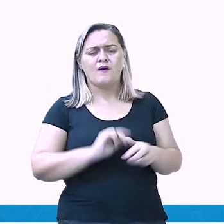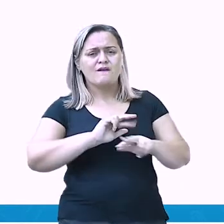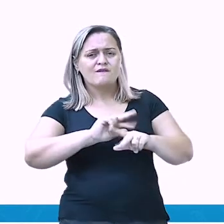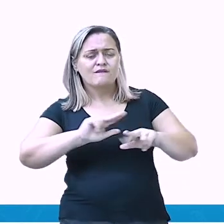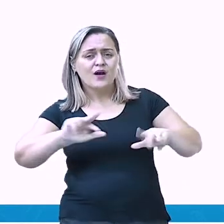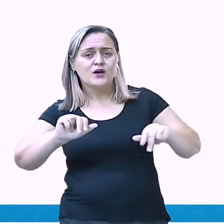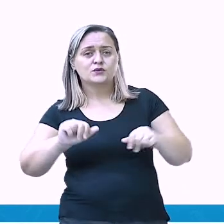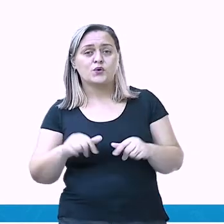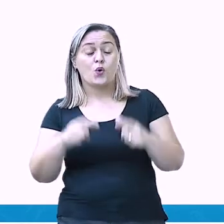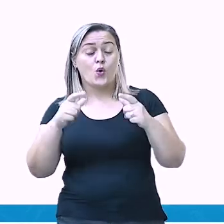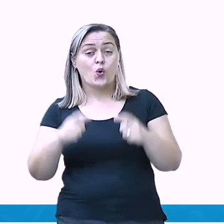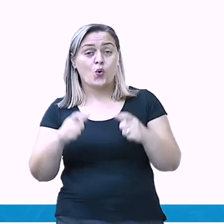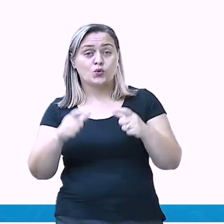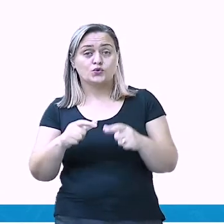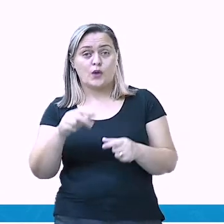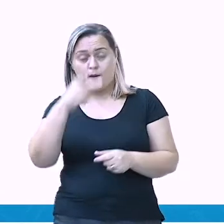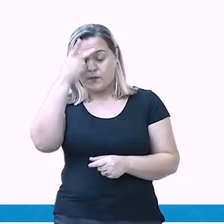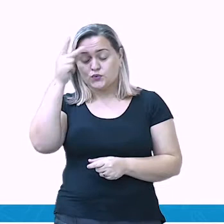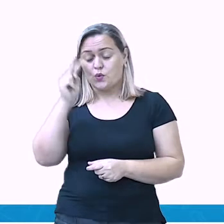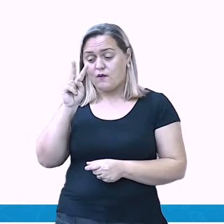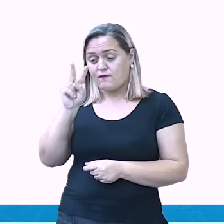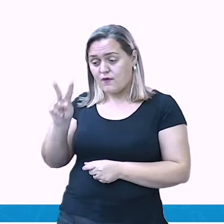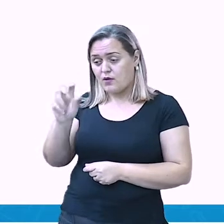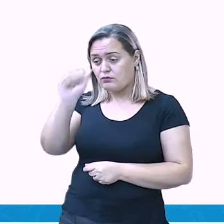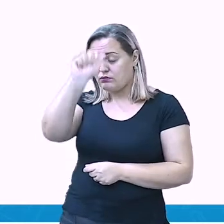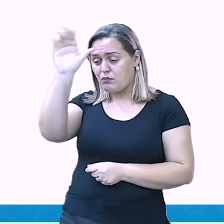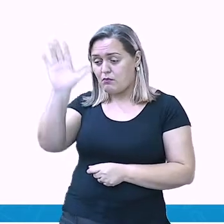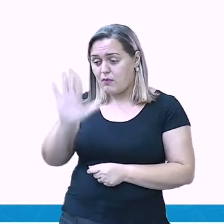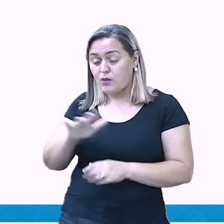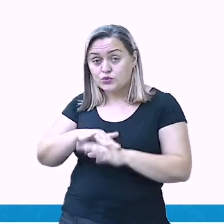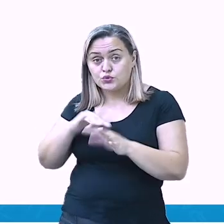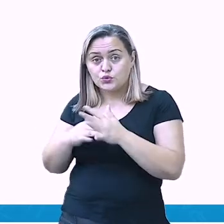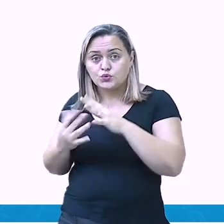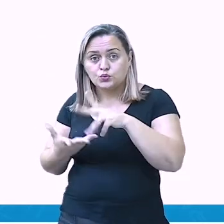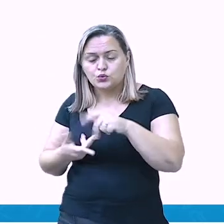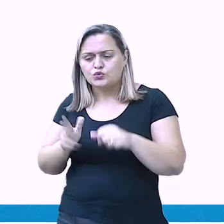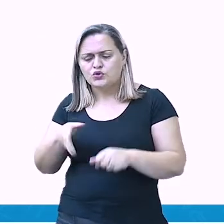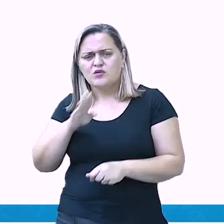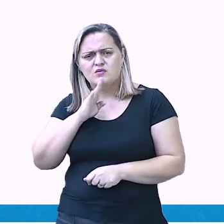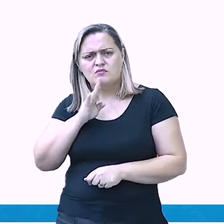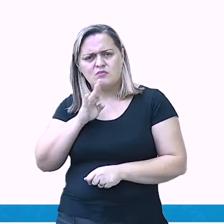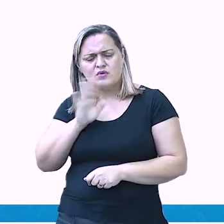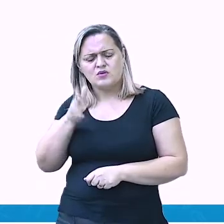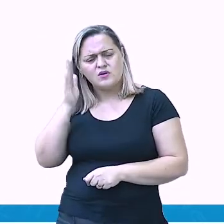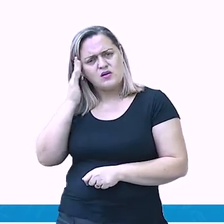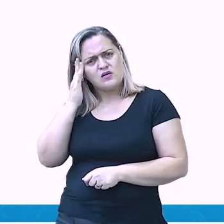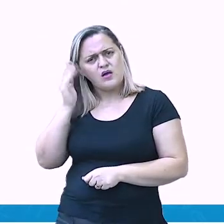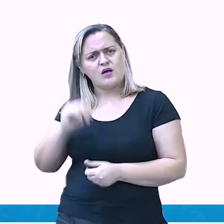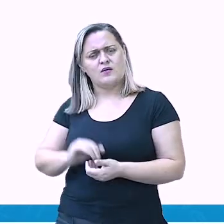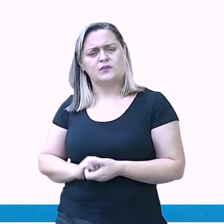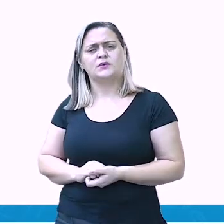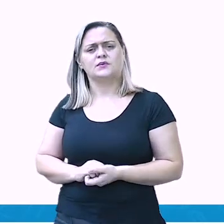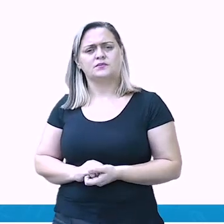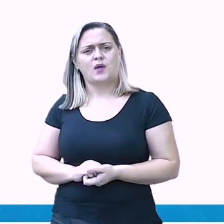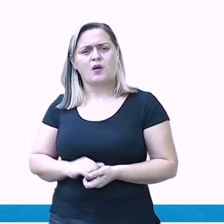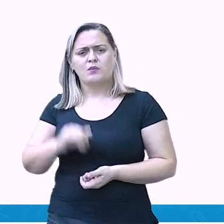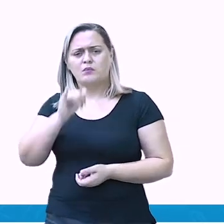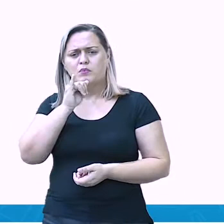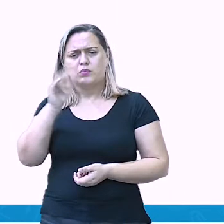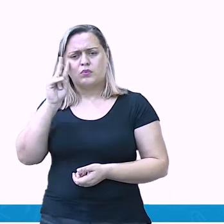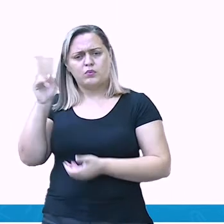internacionalmente na forma de convenção. Então, eles descobriram, colocaram alguns símbolos que